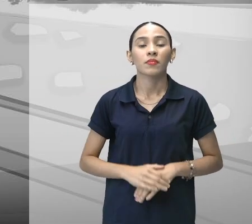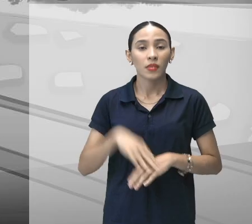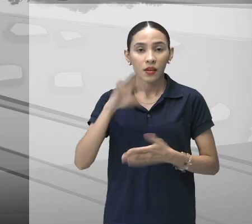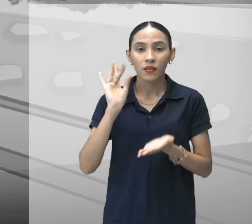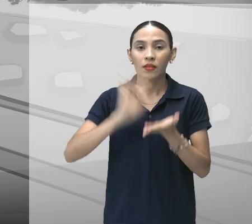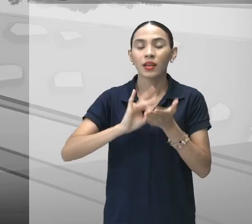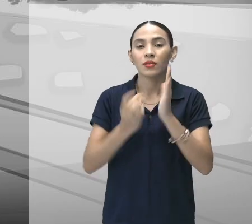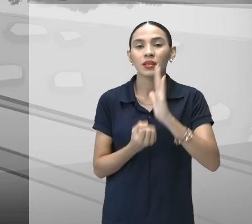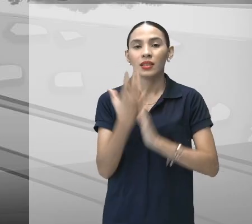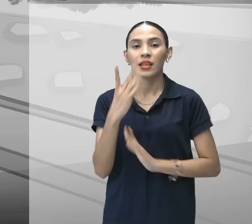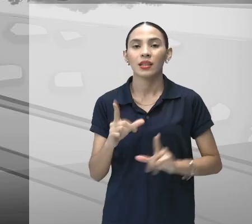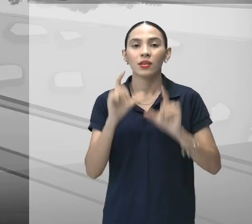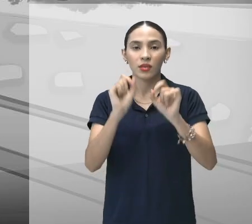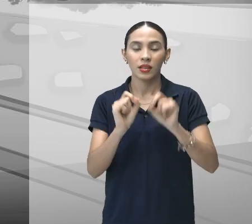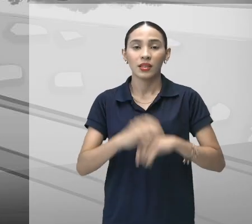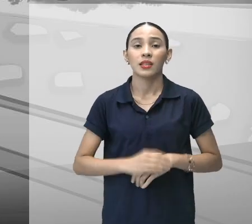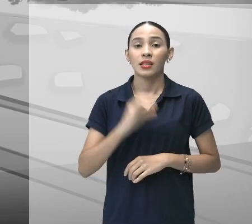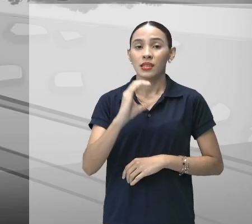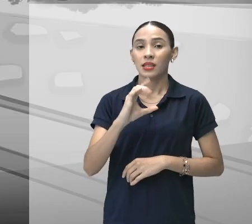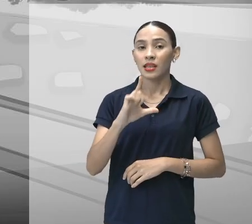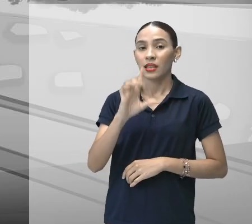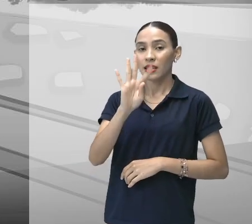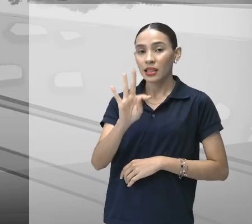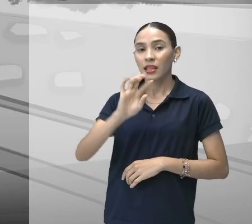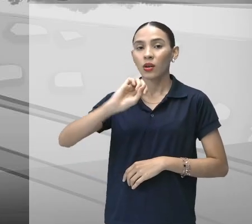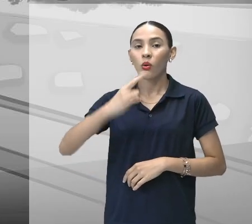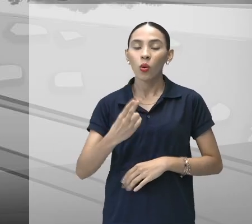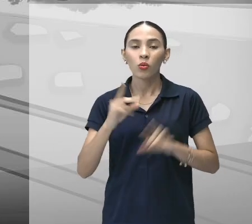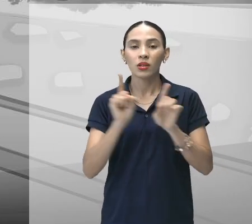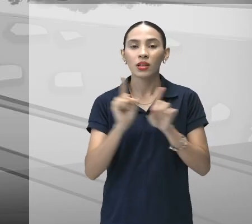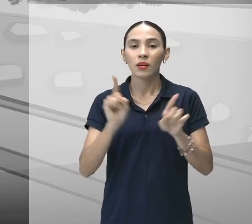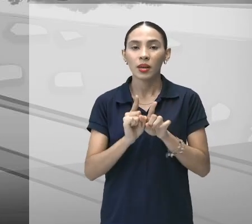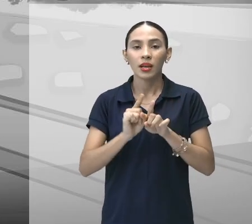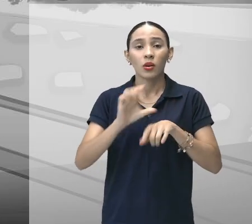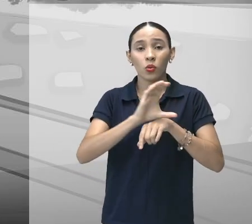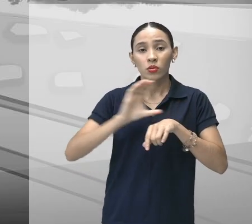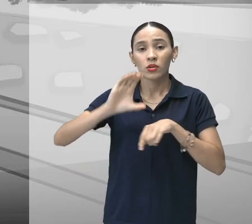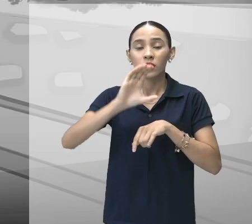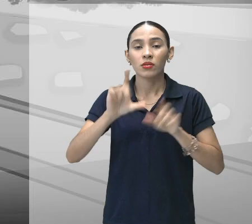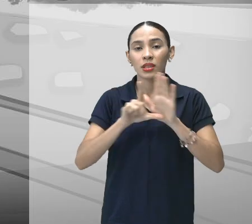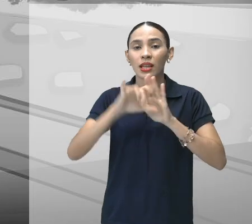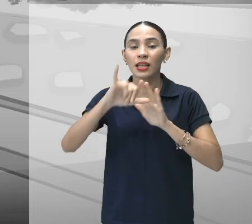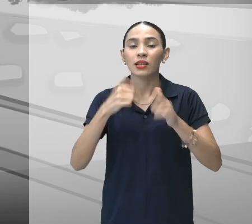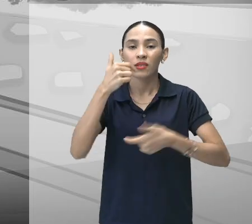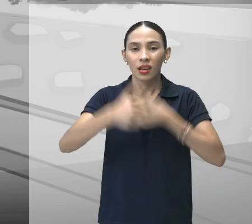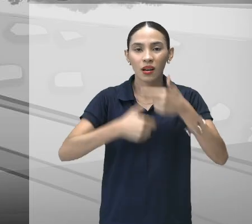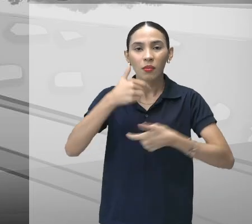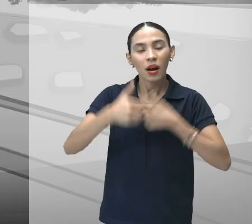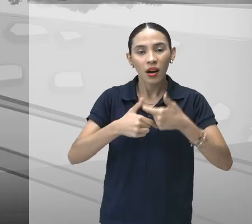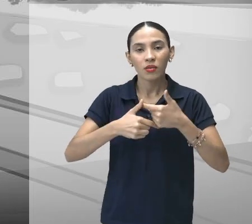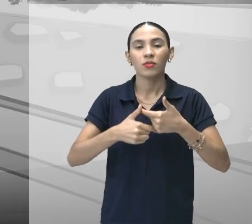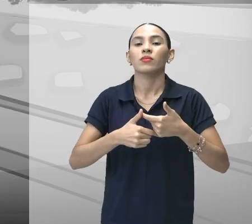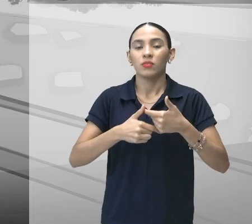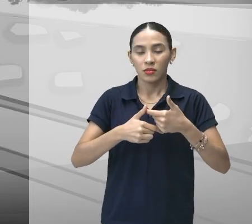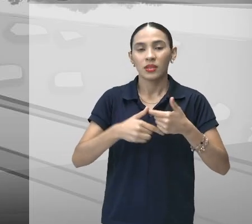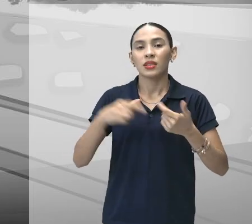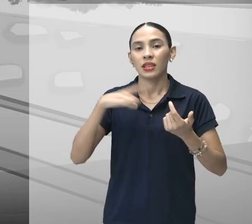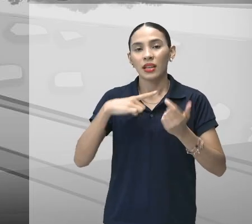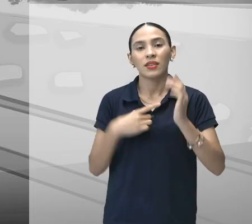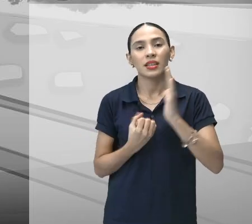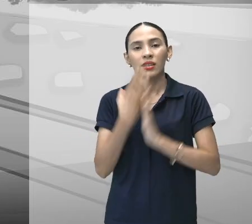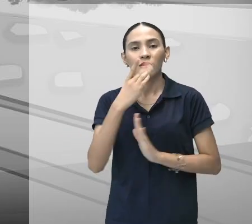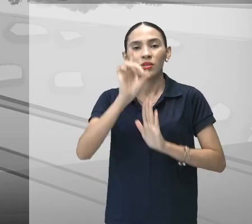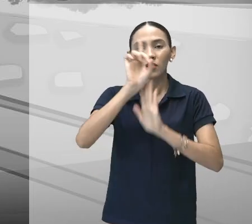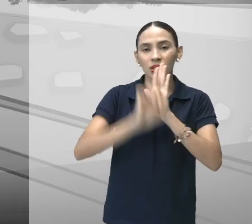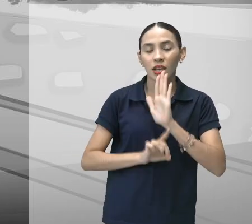foi instituída a chamada CLT, ou Consolidação das Leis Trabalhistas, onde foram adquiridos alguns direitos que